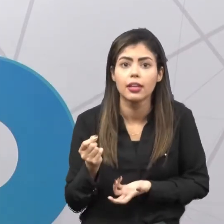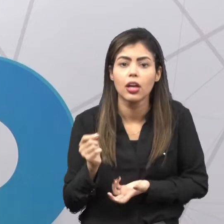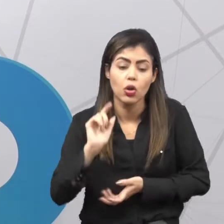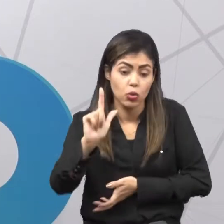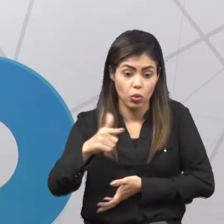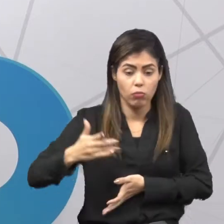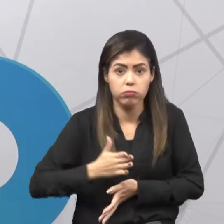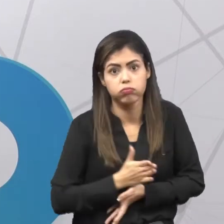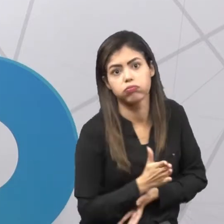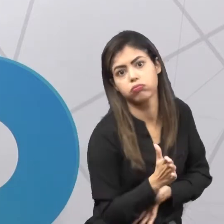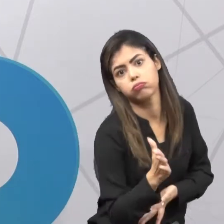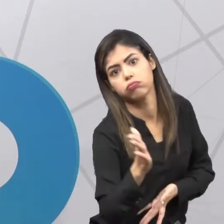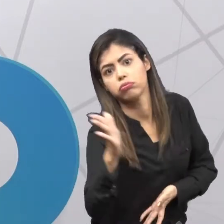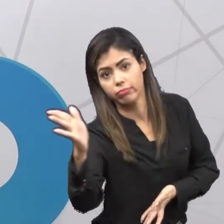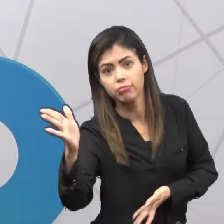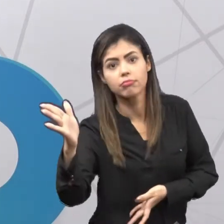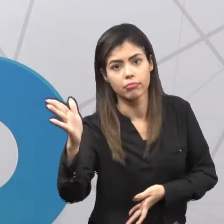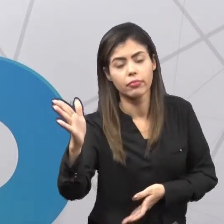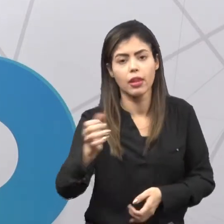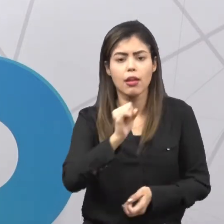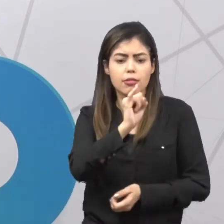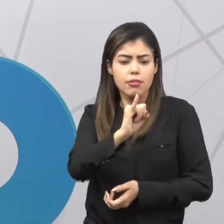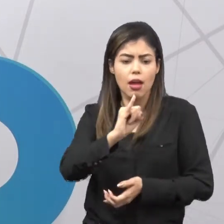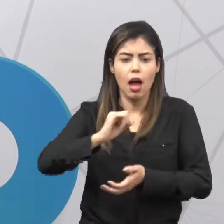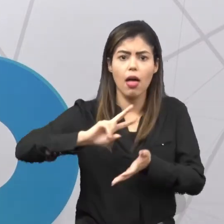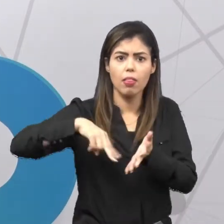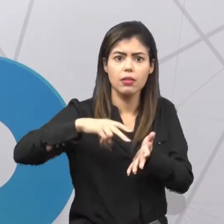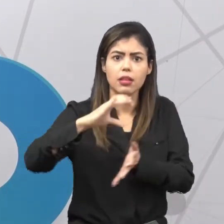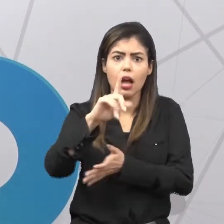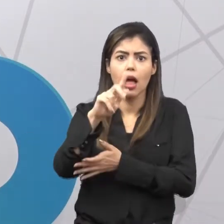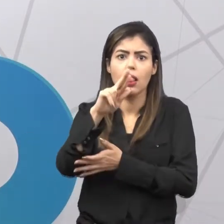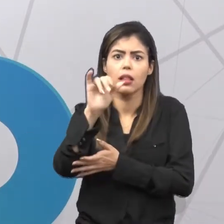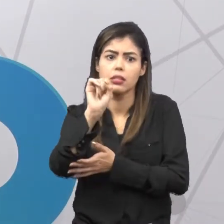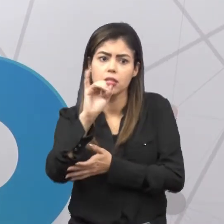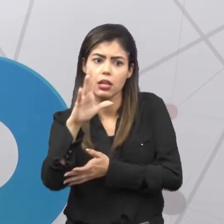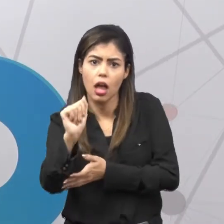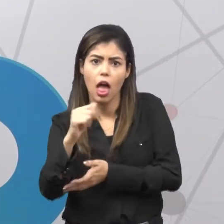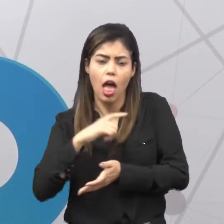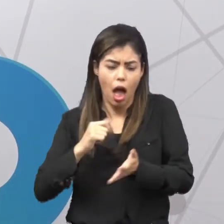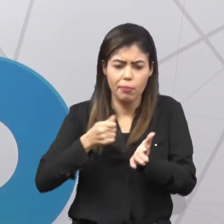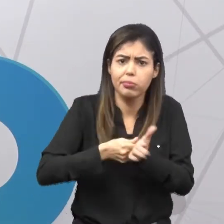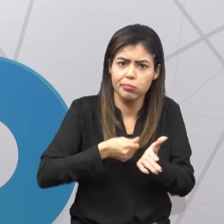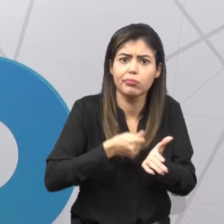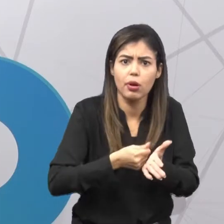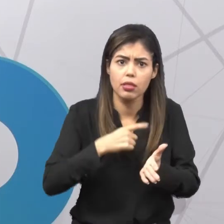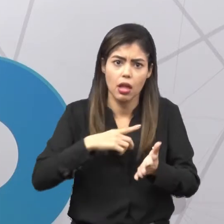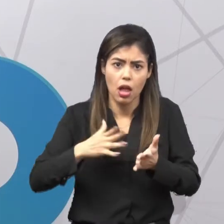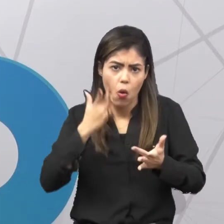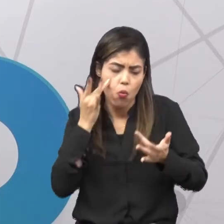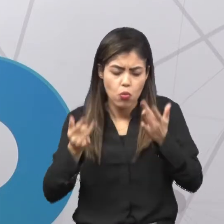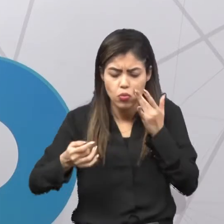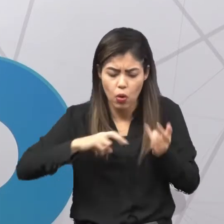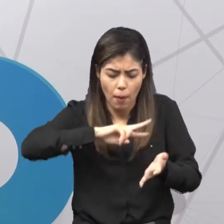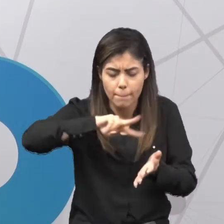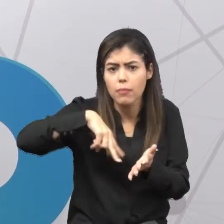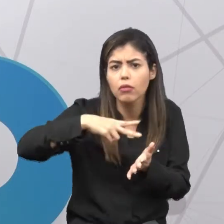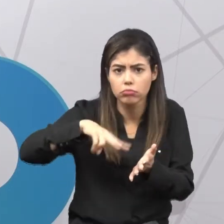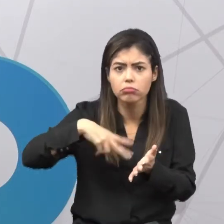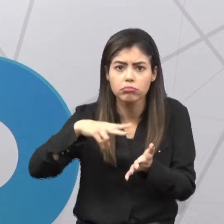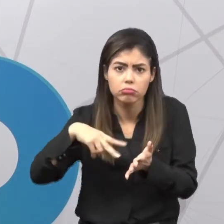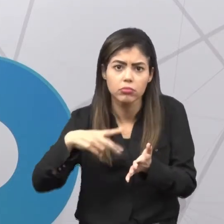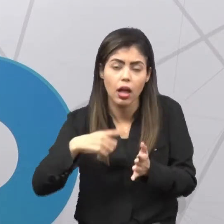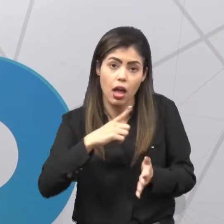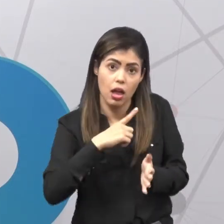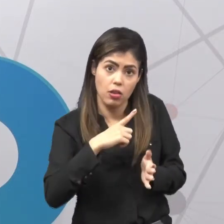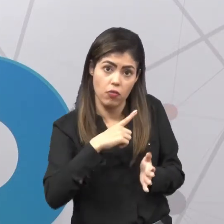noutra direção da dança clássica. Se a dança clássica ela exigia do ator bailarino ou do bailarino